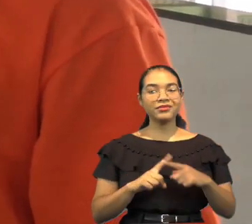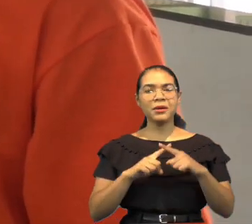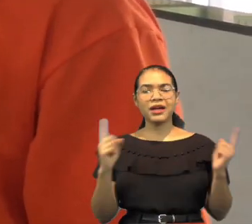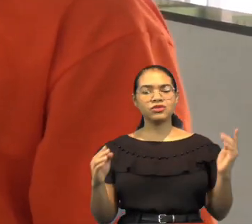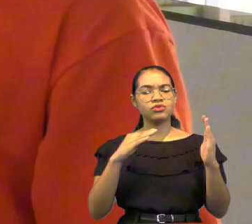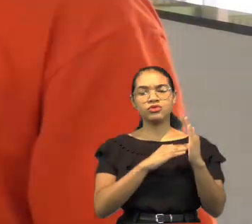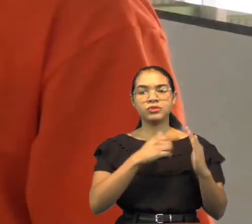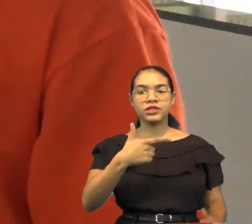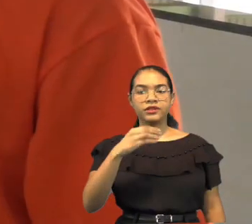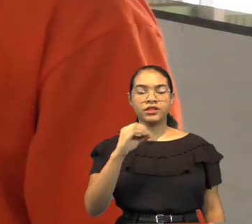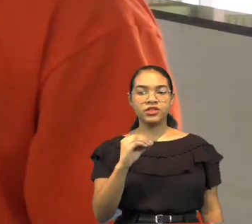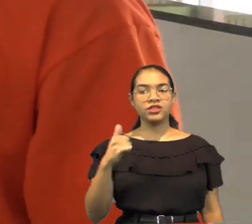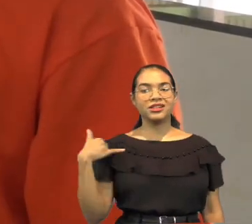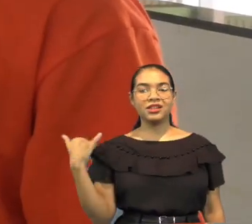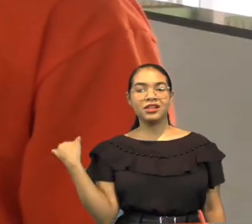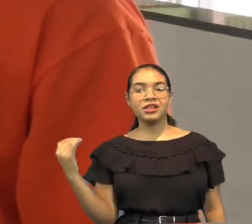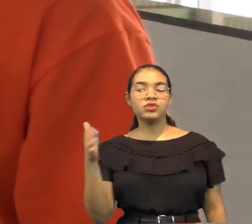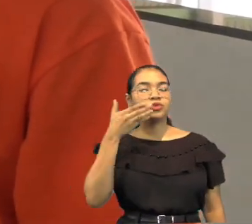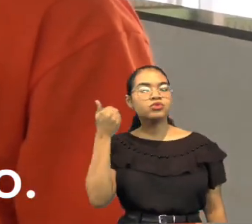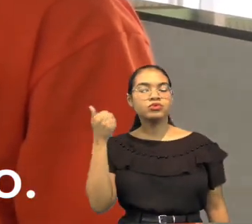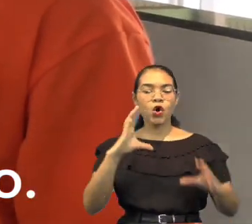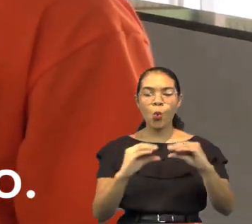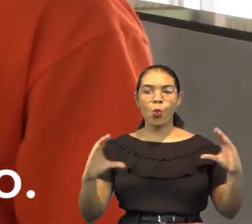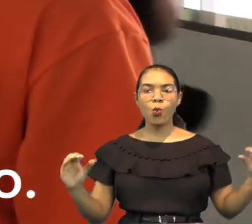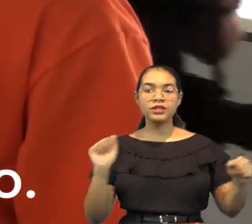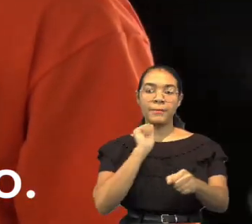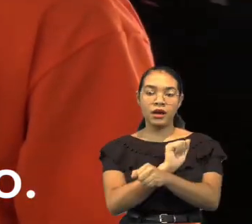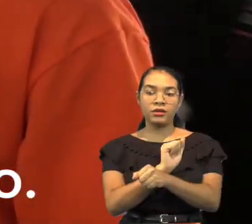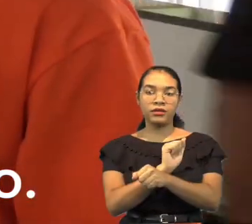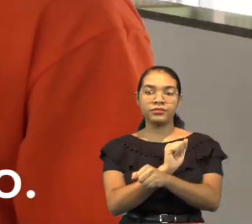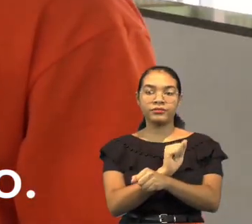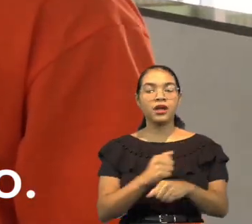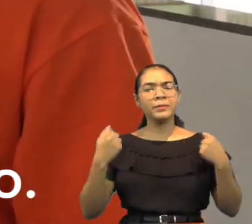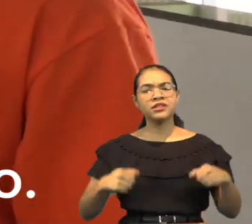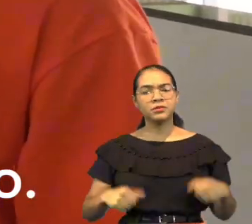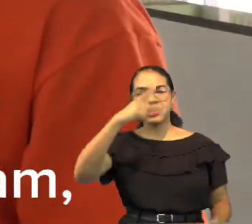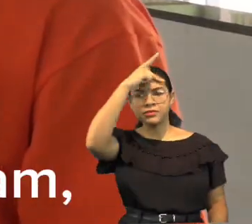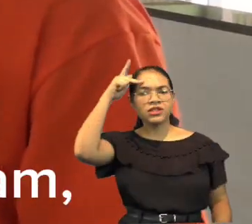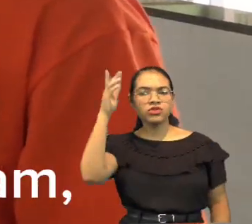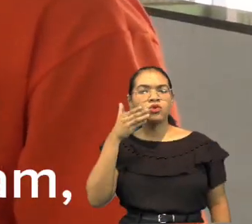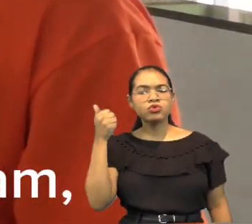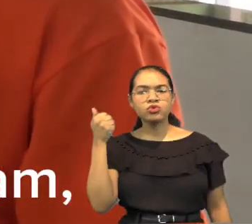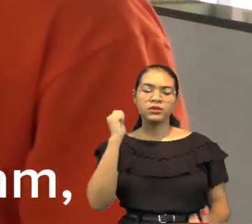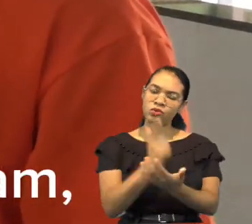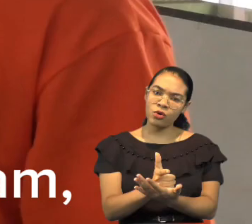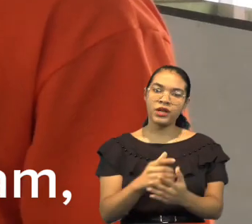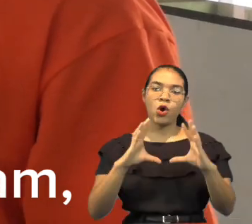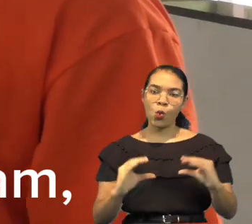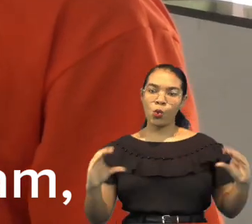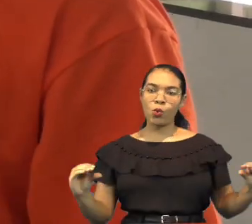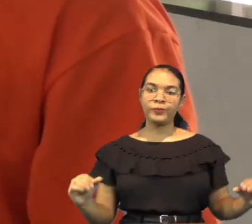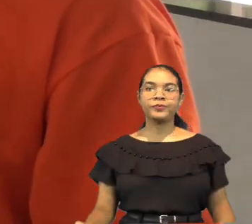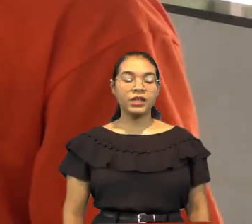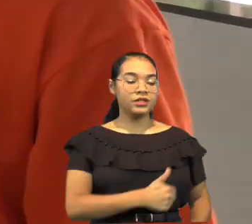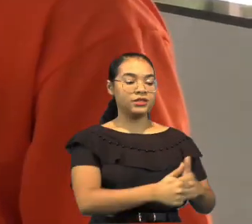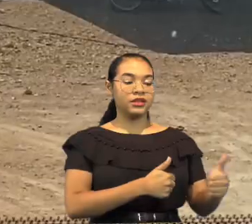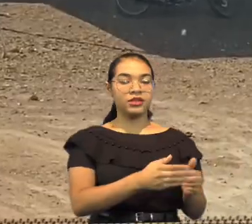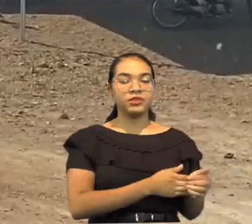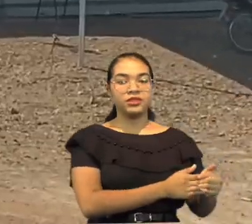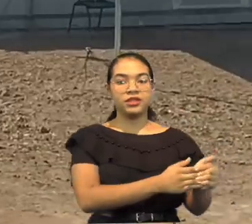a demanda. Só que nos últimos 20 anos, o consumo de algodão está estagnado. Precisamos que as pessoas consumam o